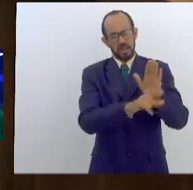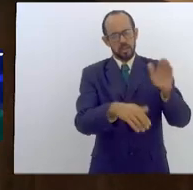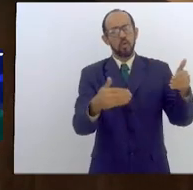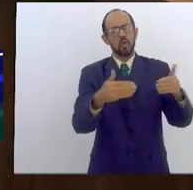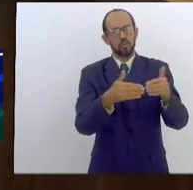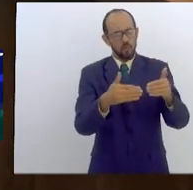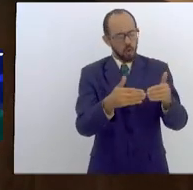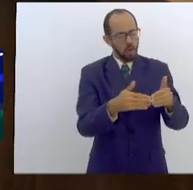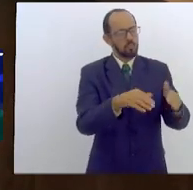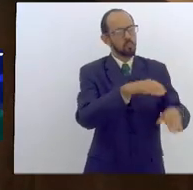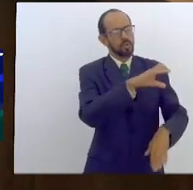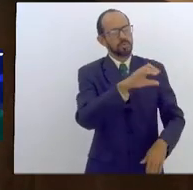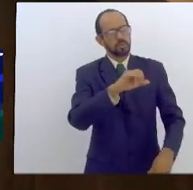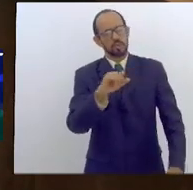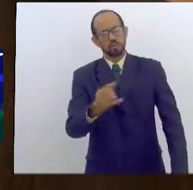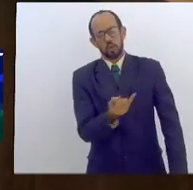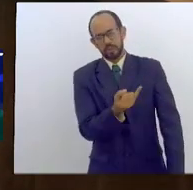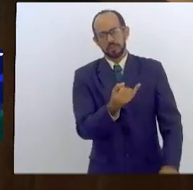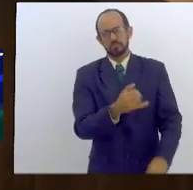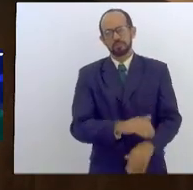do parecer da CCJ.